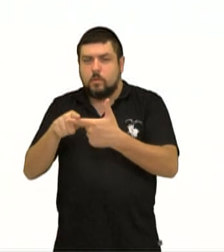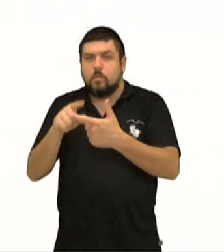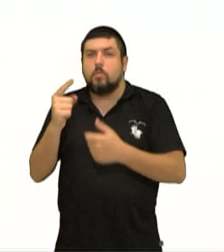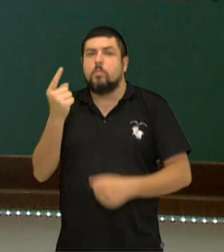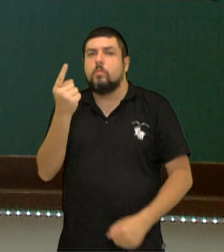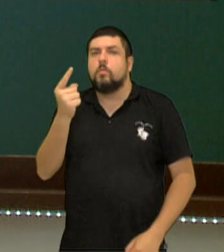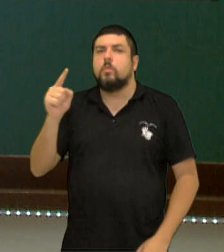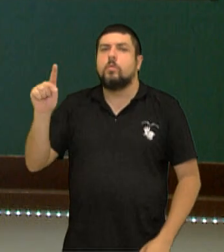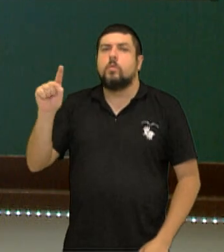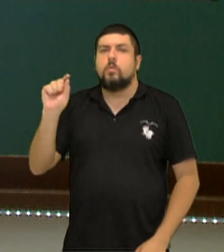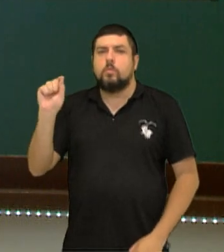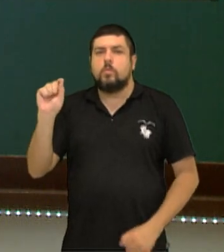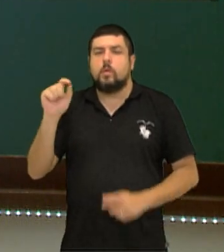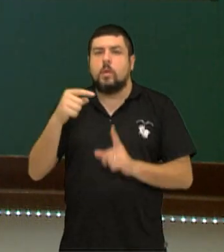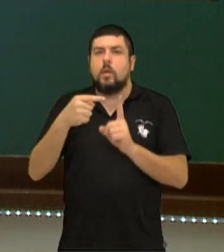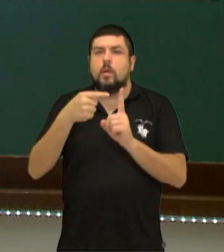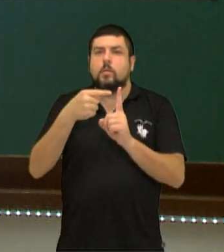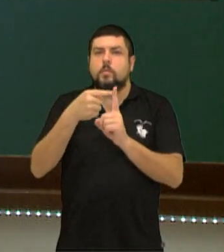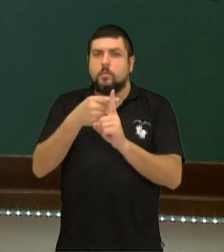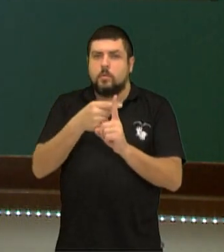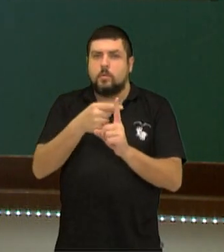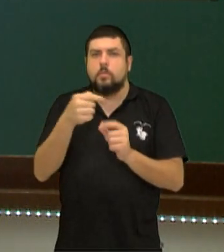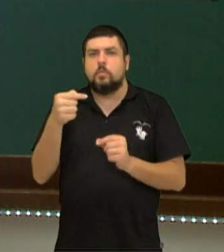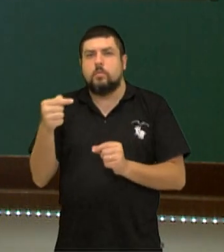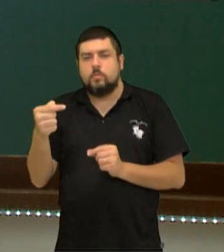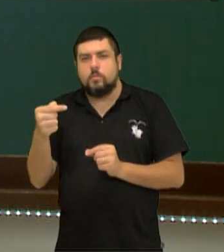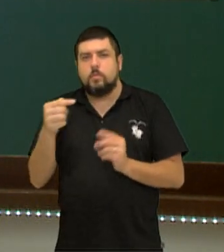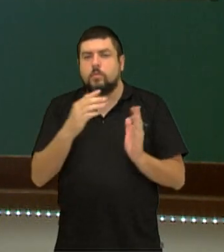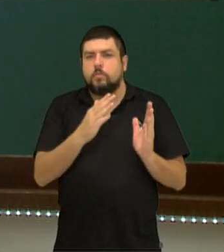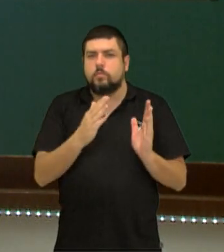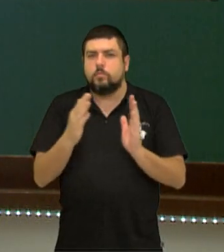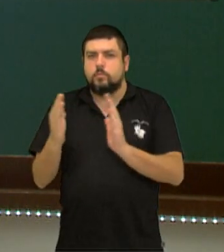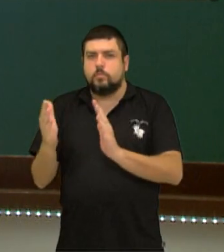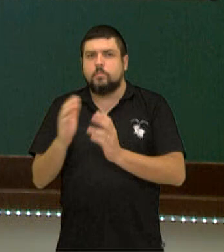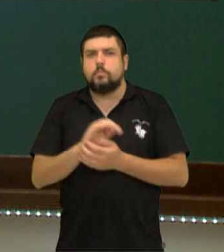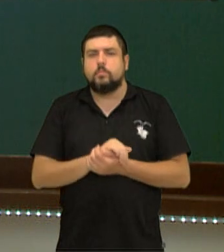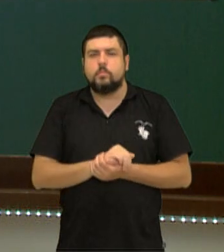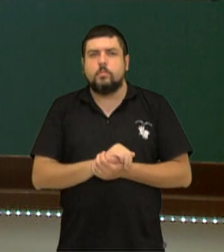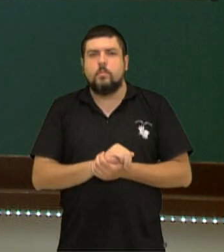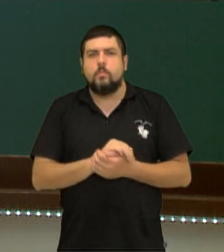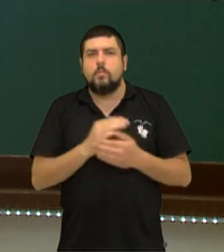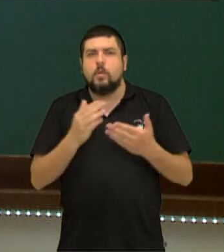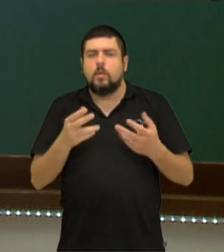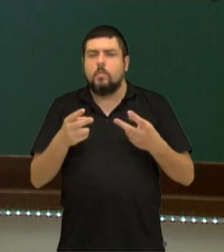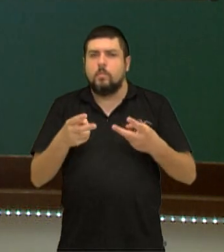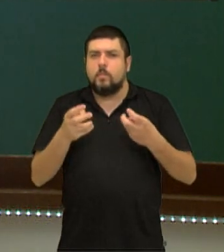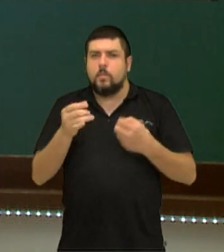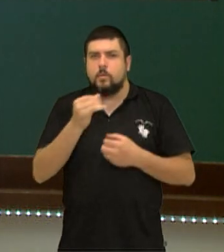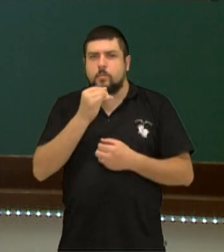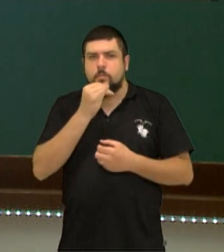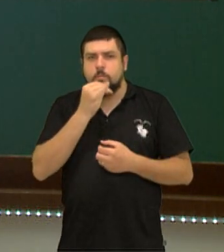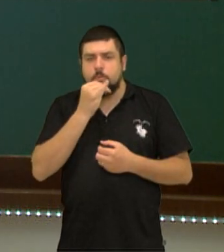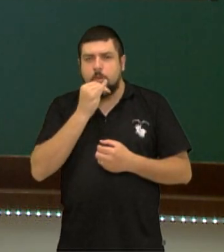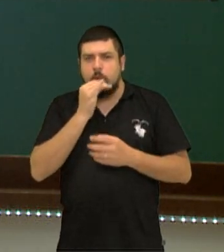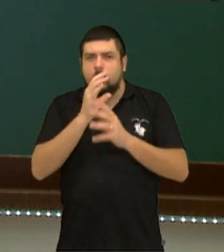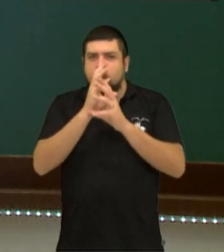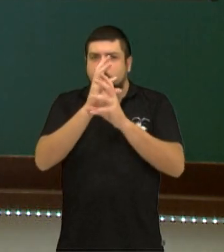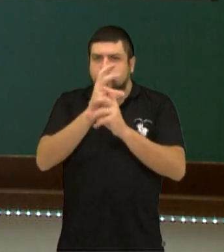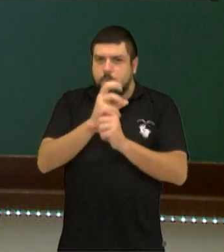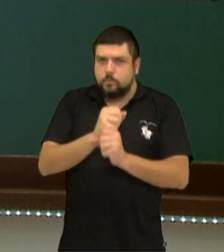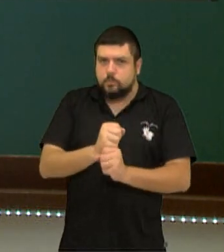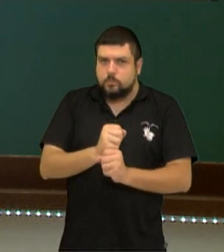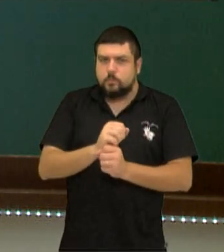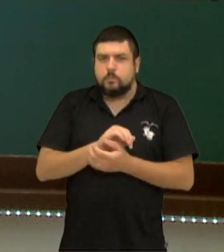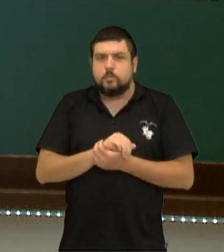último, as adições e subtrações, ok? Então, veja nesse exemplo. Ele resolveu potência e